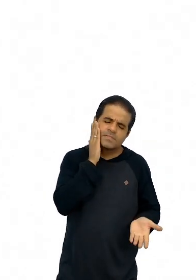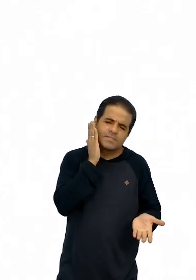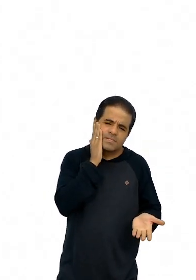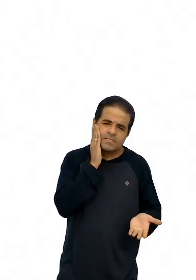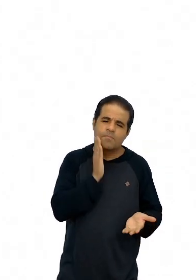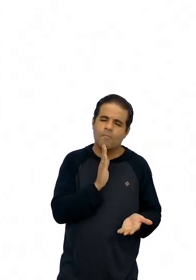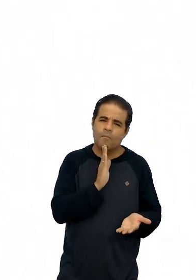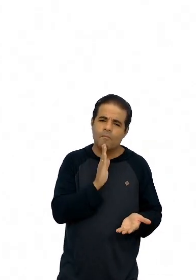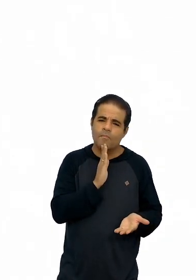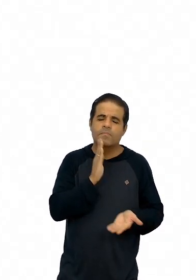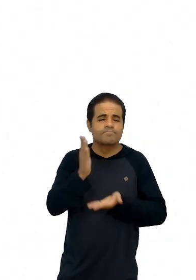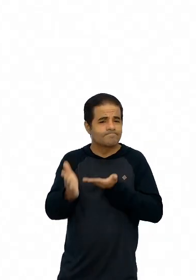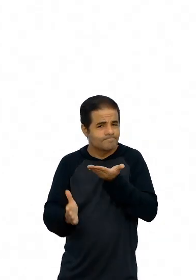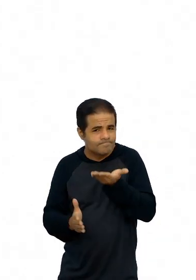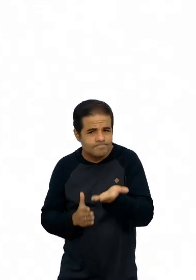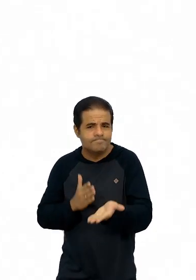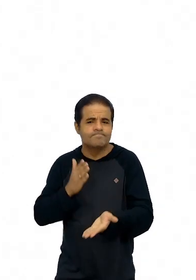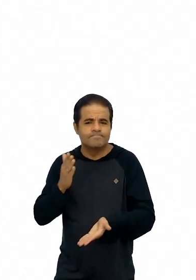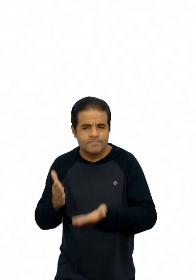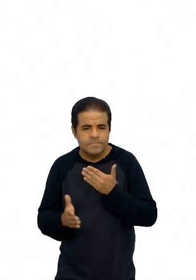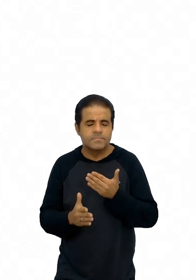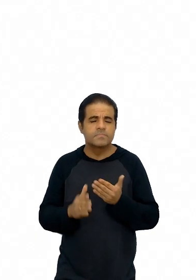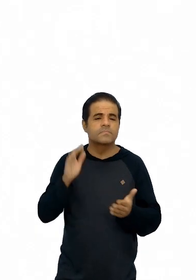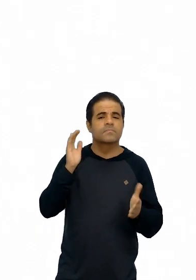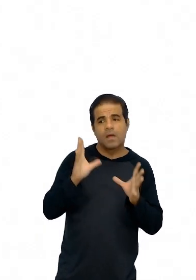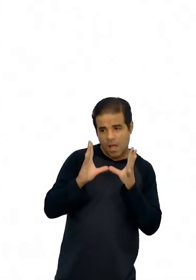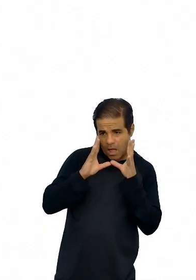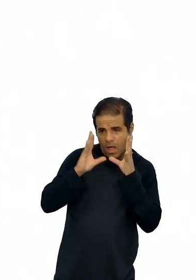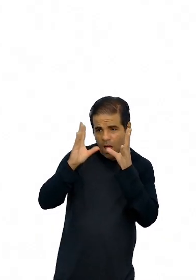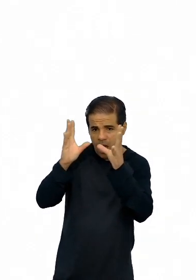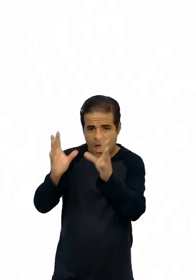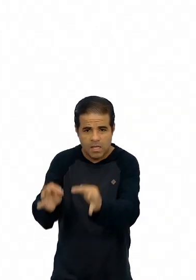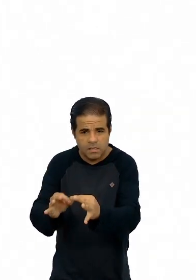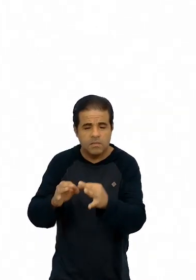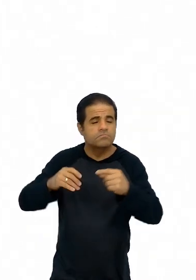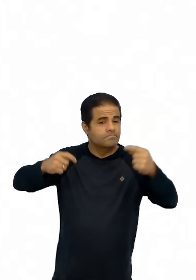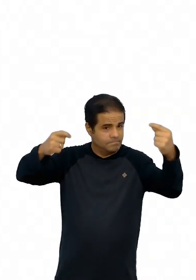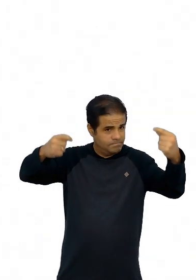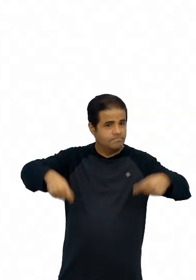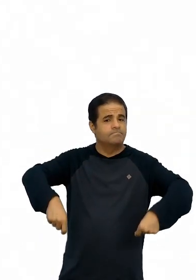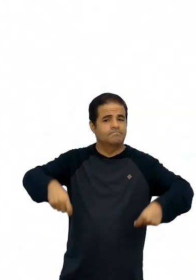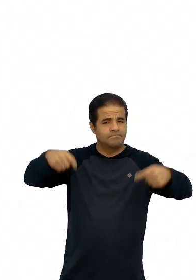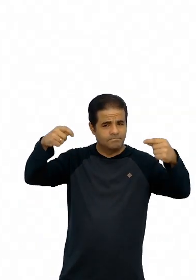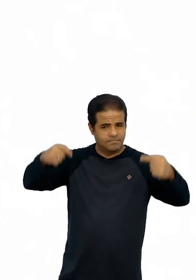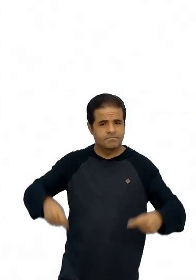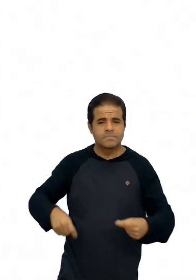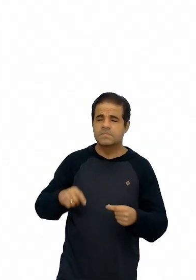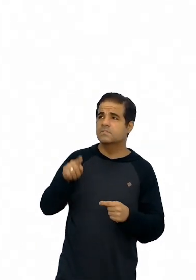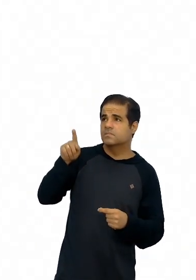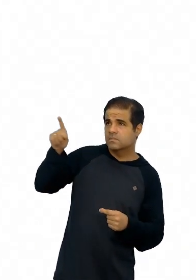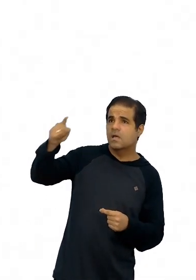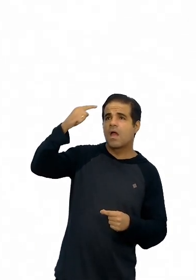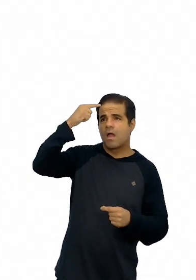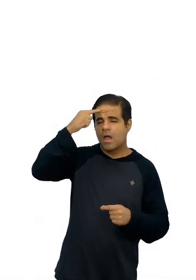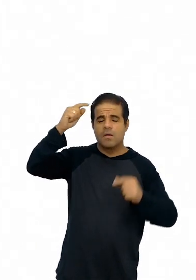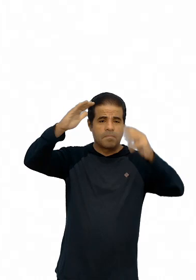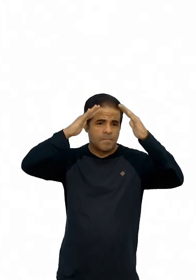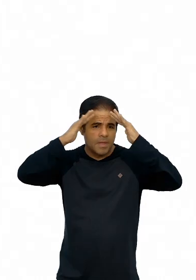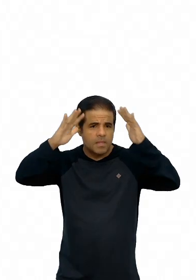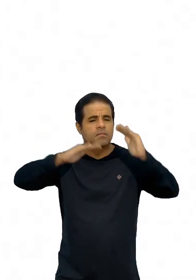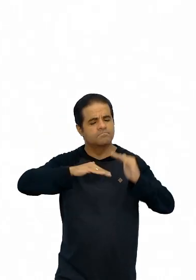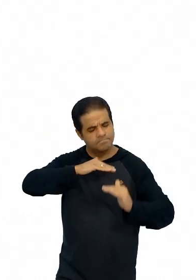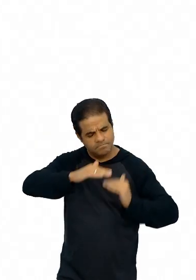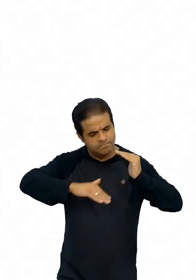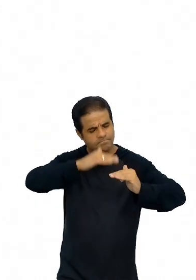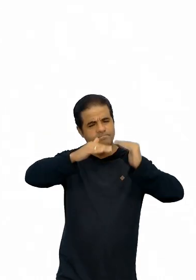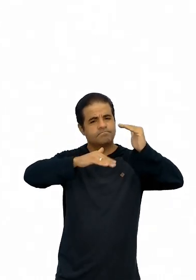gente sabe ali da álgebra também, das atenções que a gente tem que dar, tá? Isso daí é pensando para o